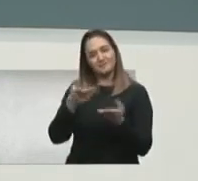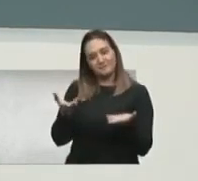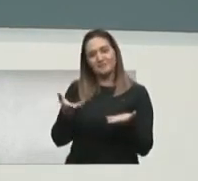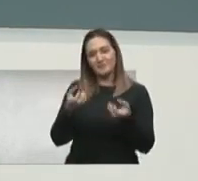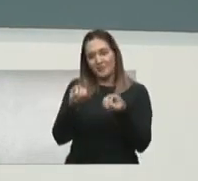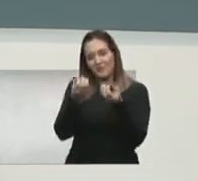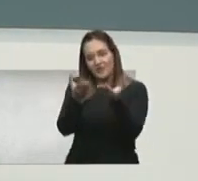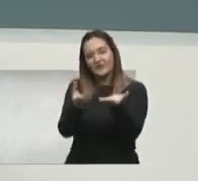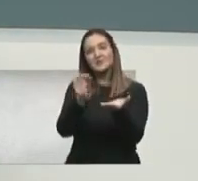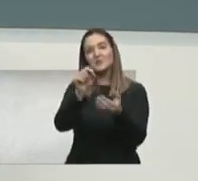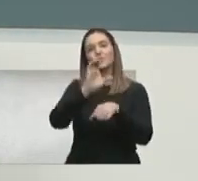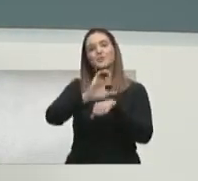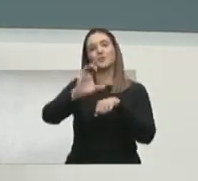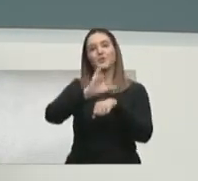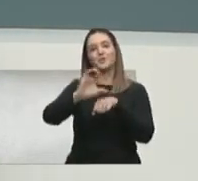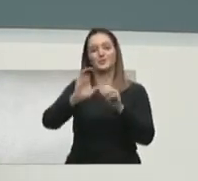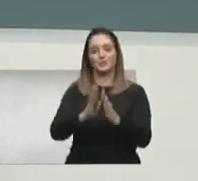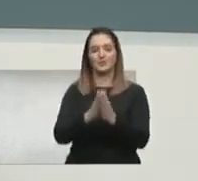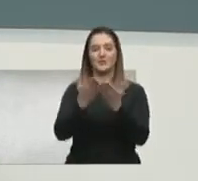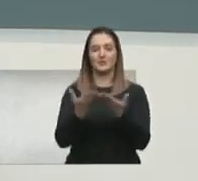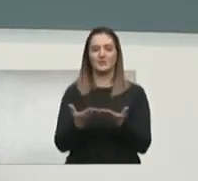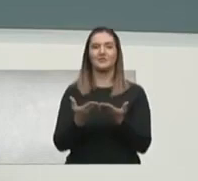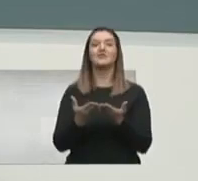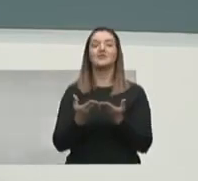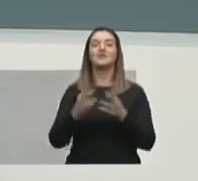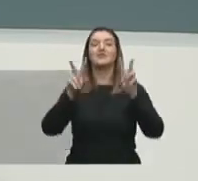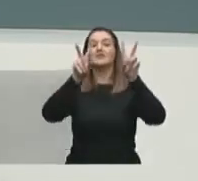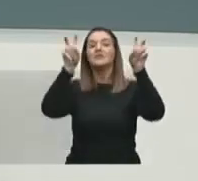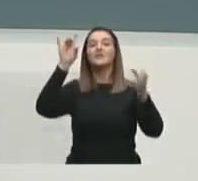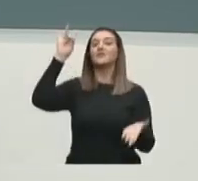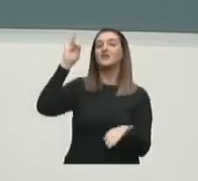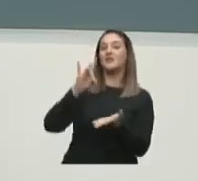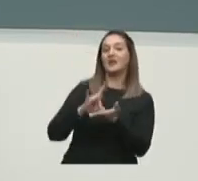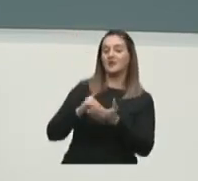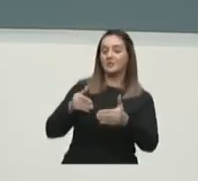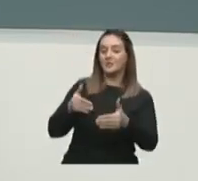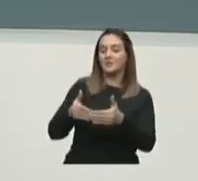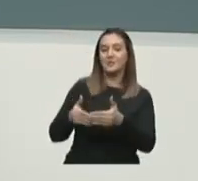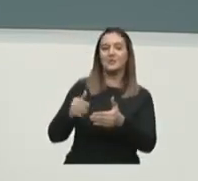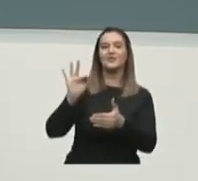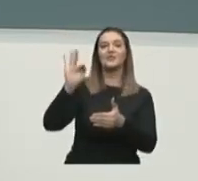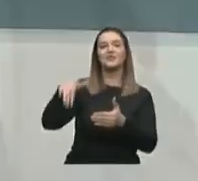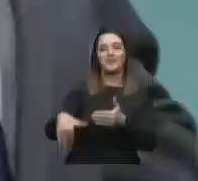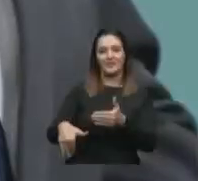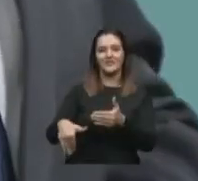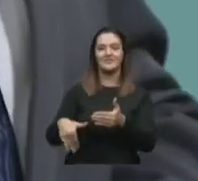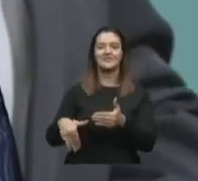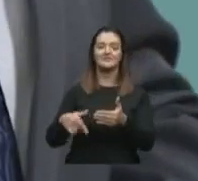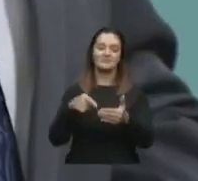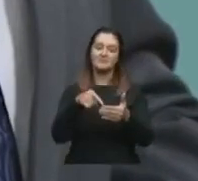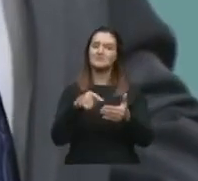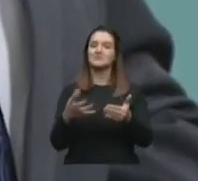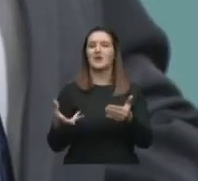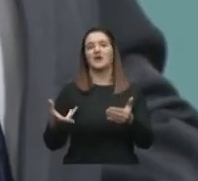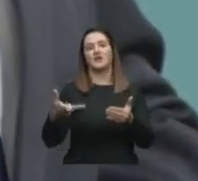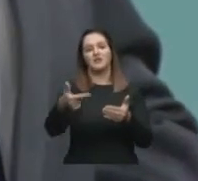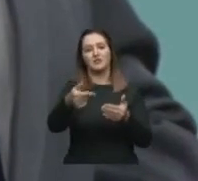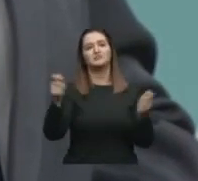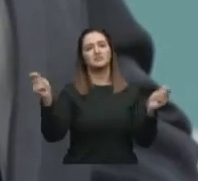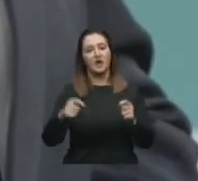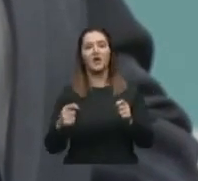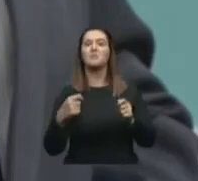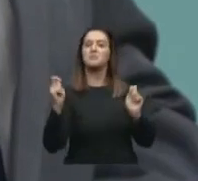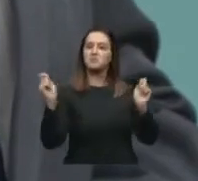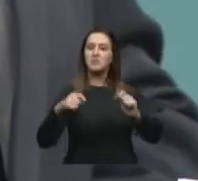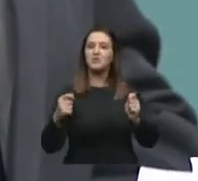bíblico. Esse curso, Verdades para o Tempo do Fim, é um curso maravilhoso que nós oferecemos para você. Você pode agora fazer